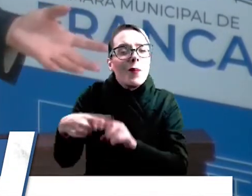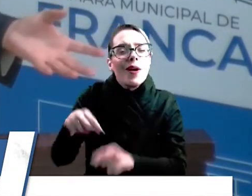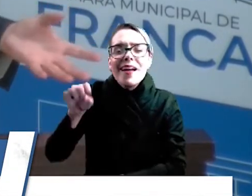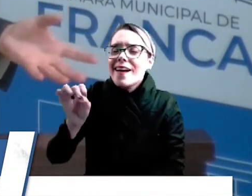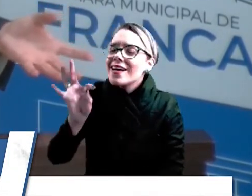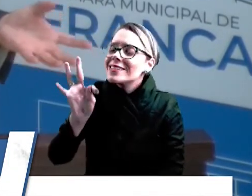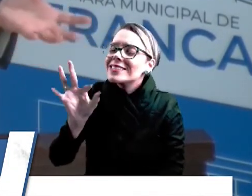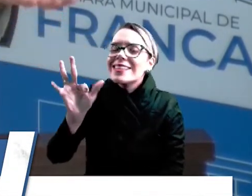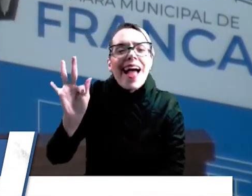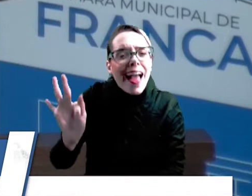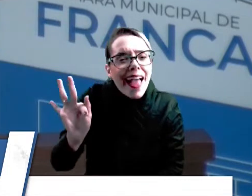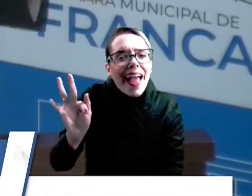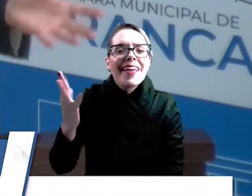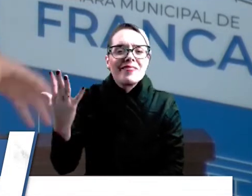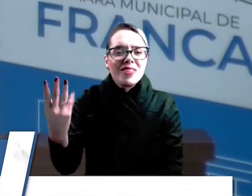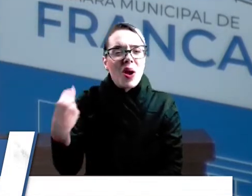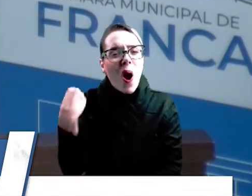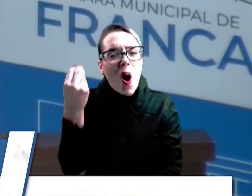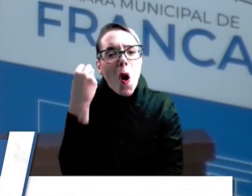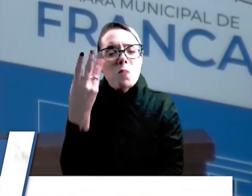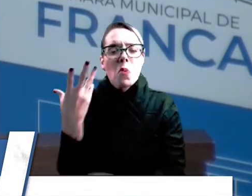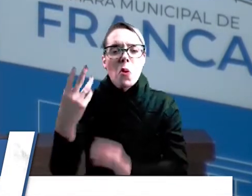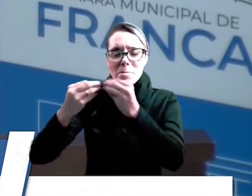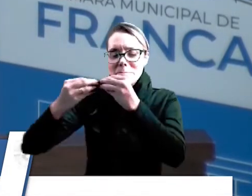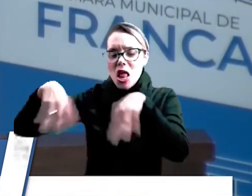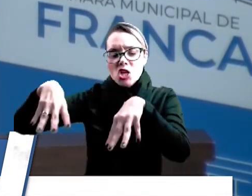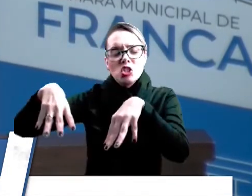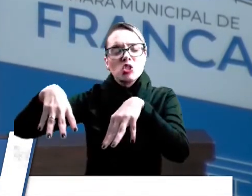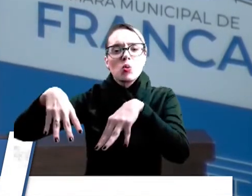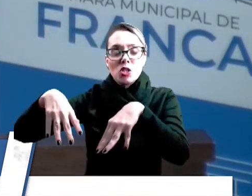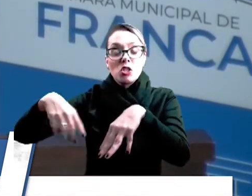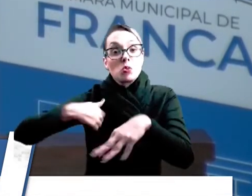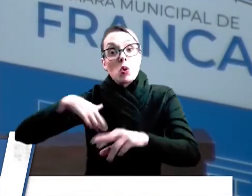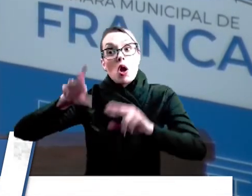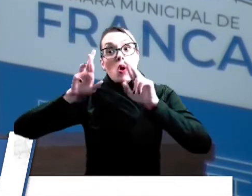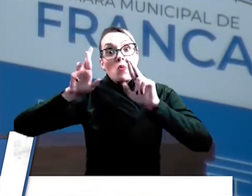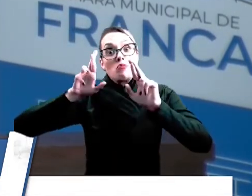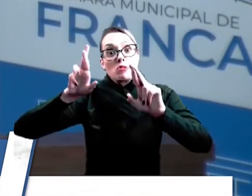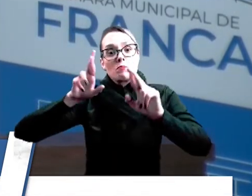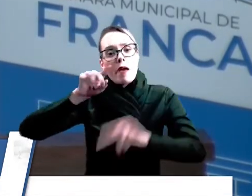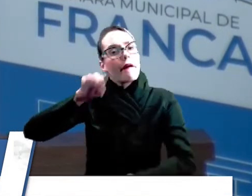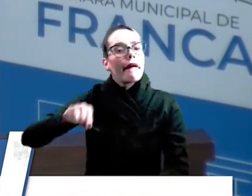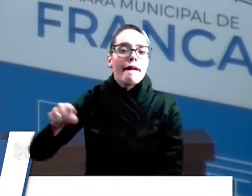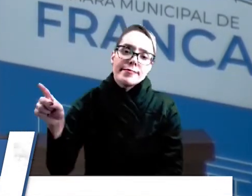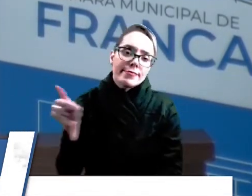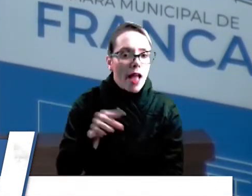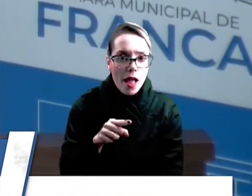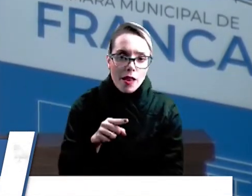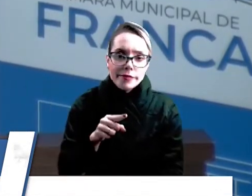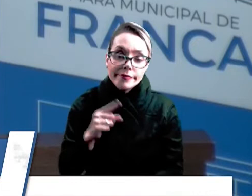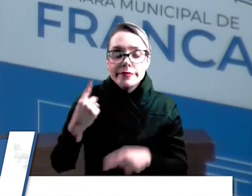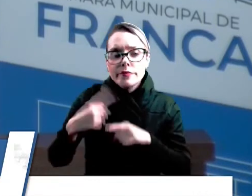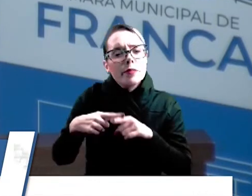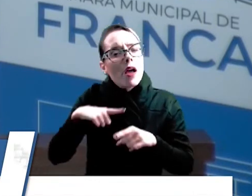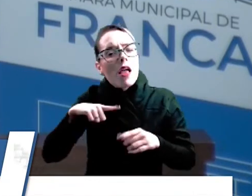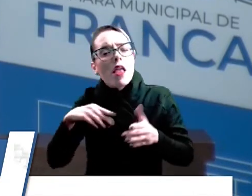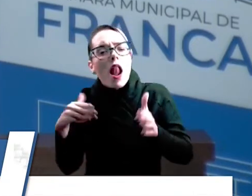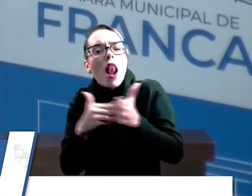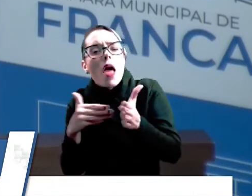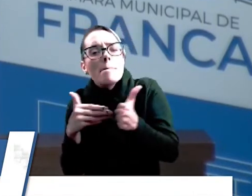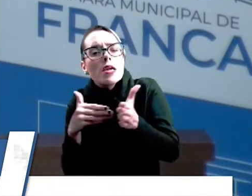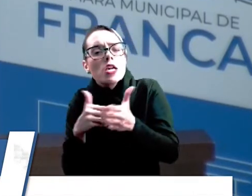do Legislativo e também do Executivo. Tem que ter limites no trabalho do